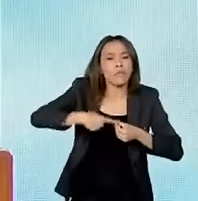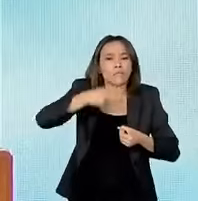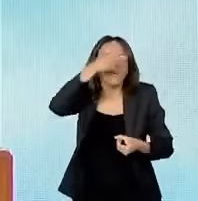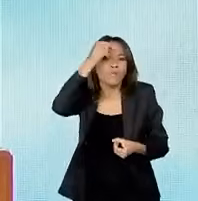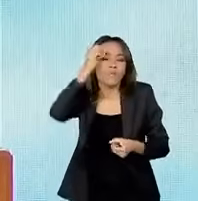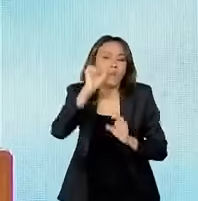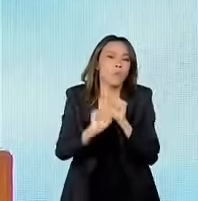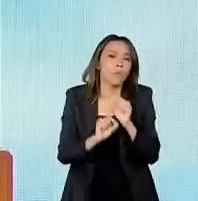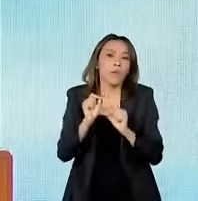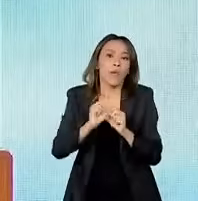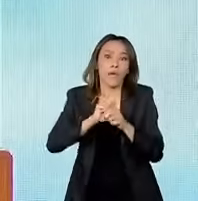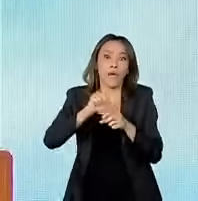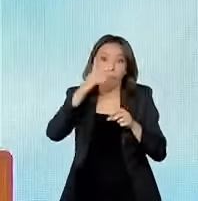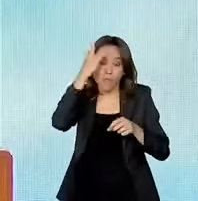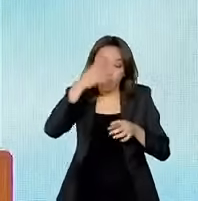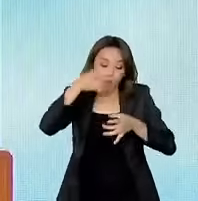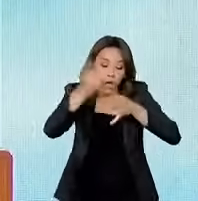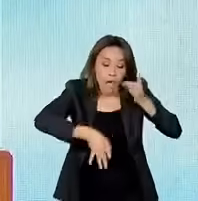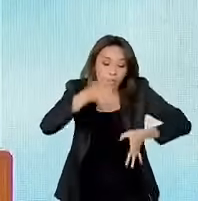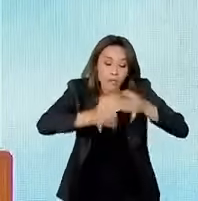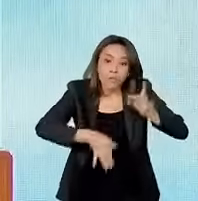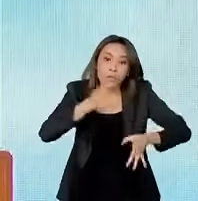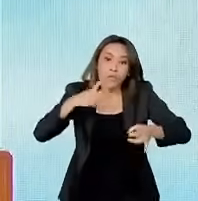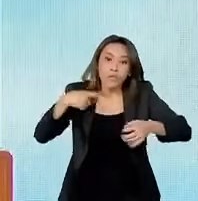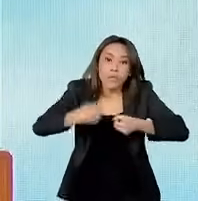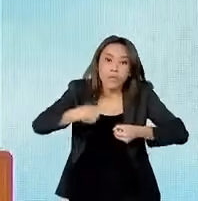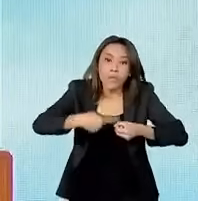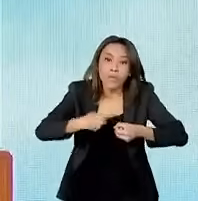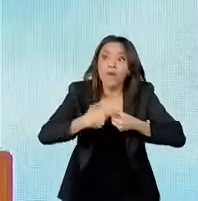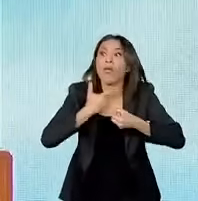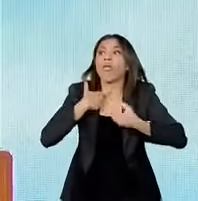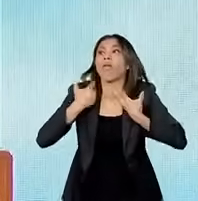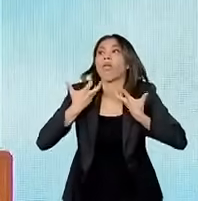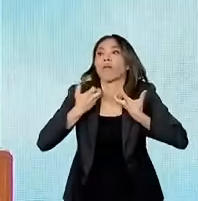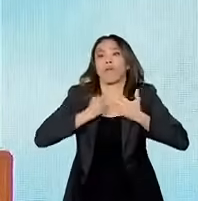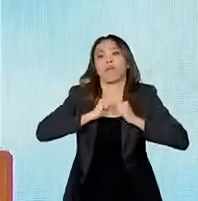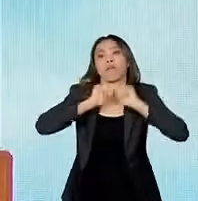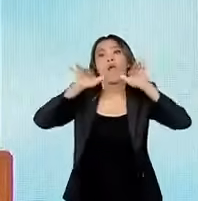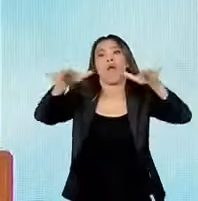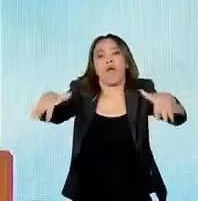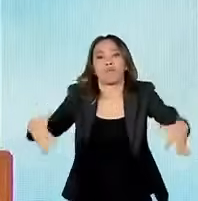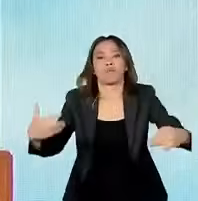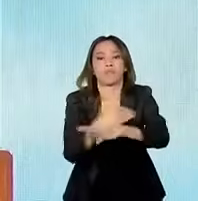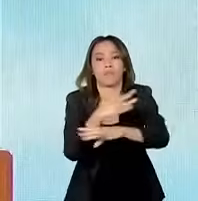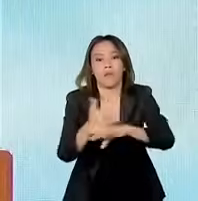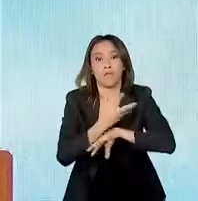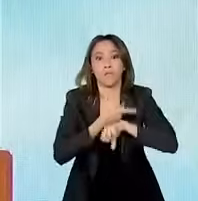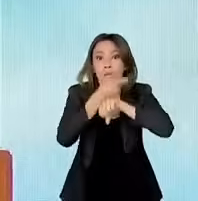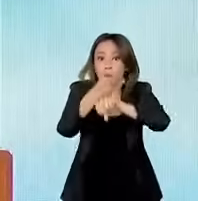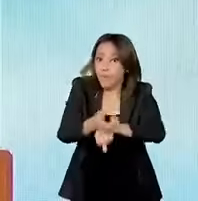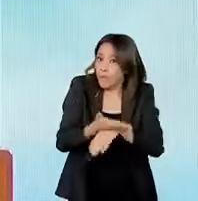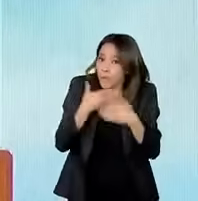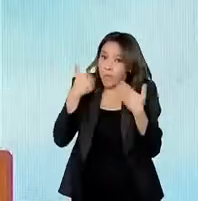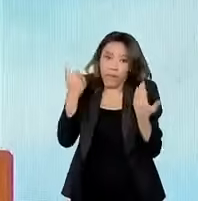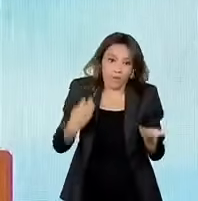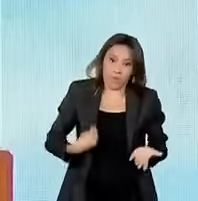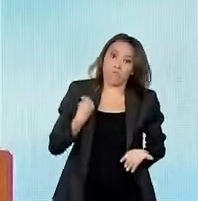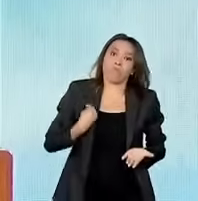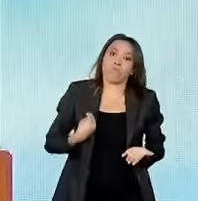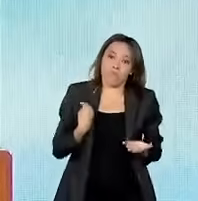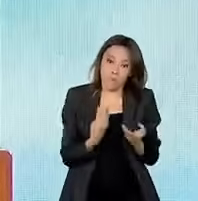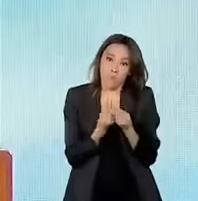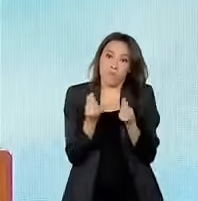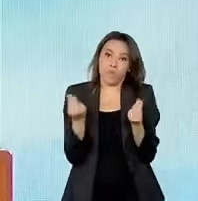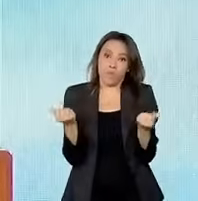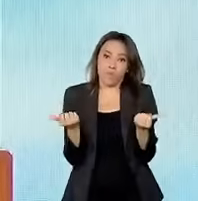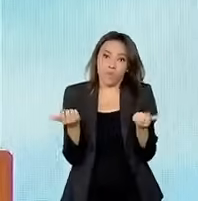o êxito rural. As famílias querem ir para a cidade em busca de melhoria de qualidade de vida.